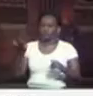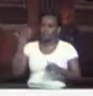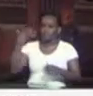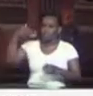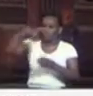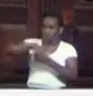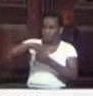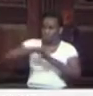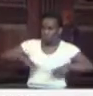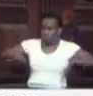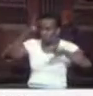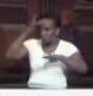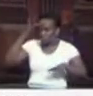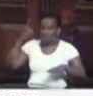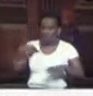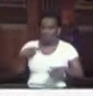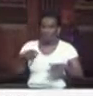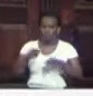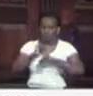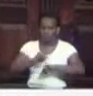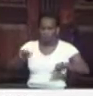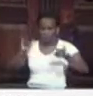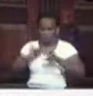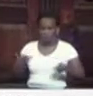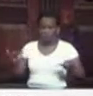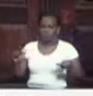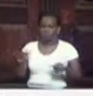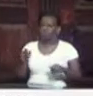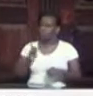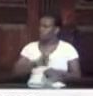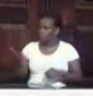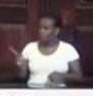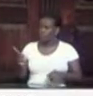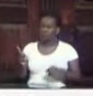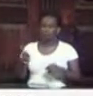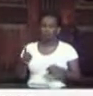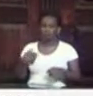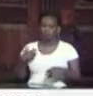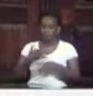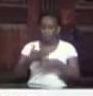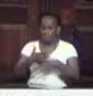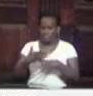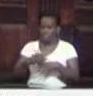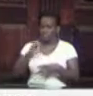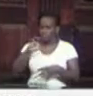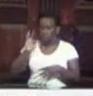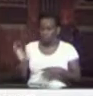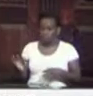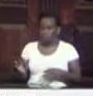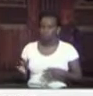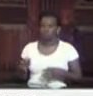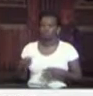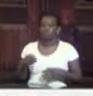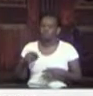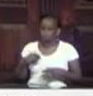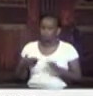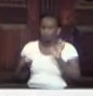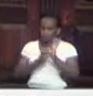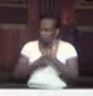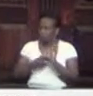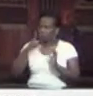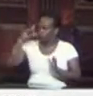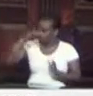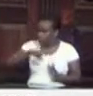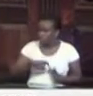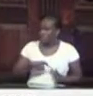plebiscito, eu fiz a campanha, coordenei a campanha do não na minha cidade, em Cabo Frio. Confesso que foi uma campanha muito